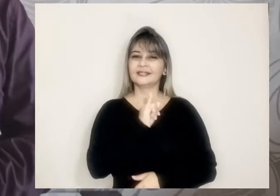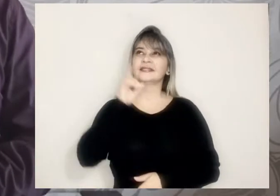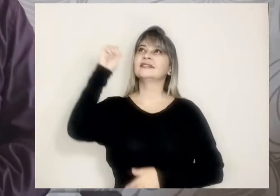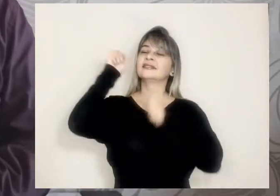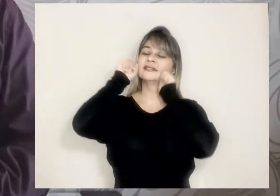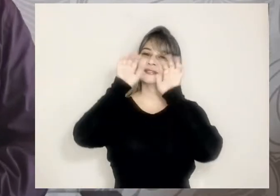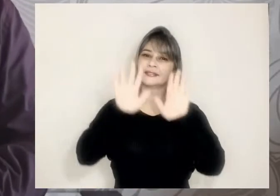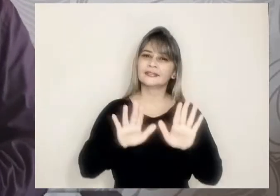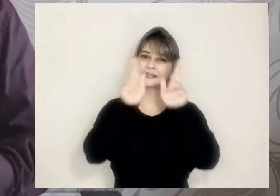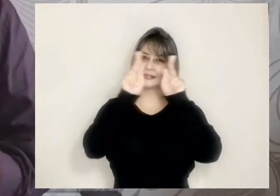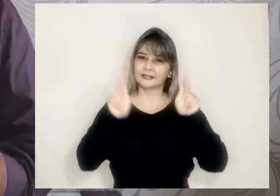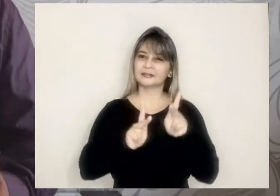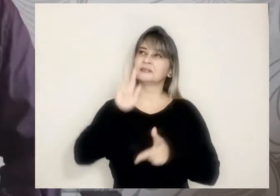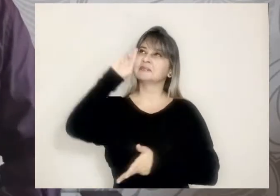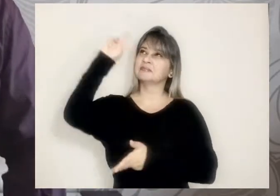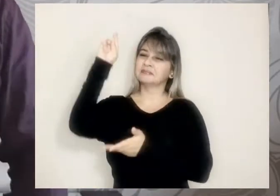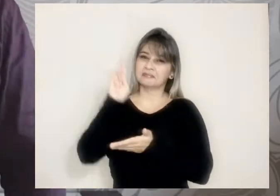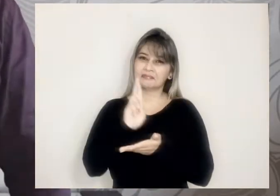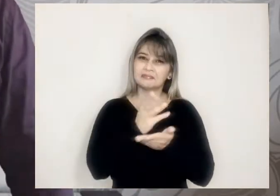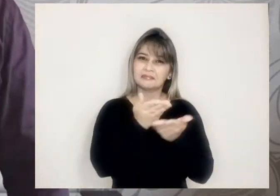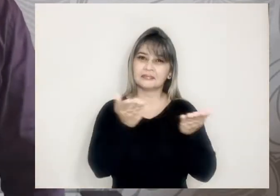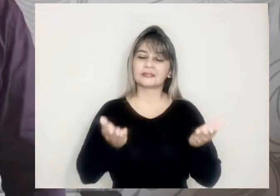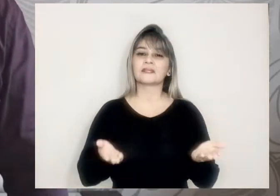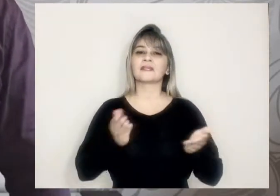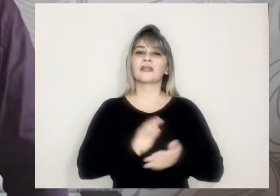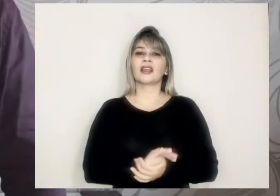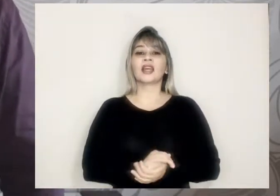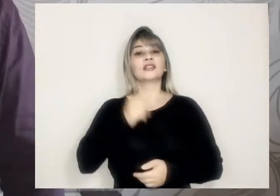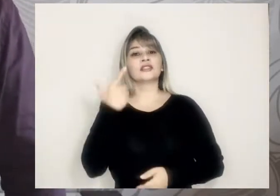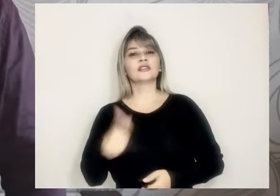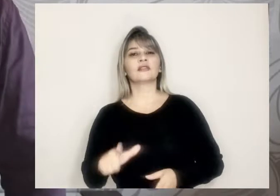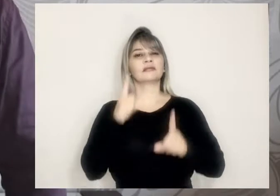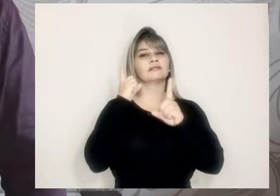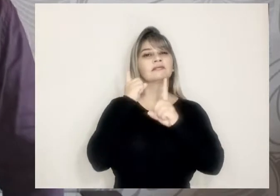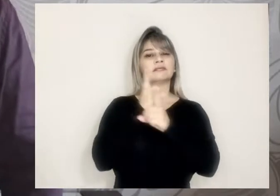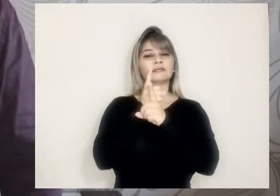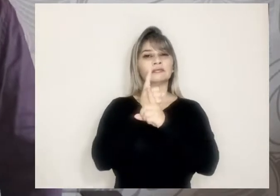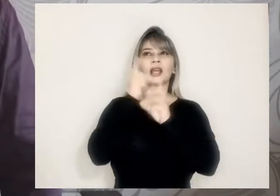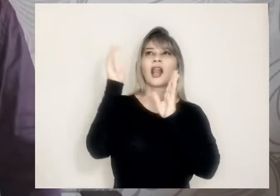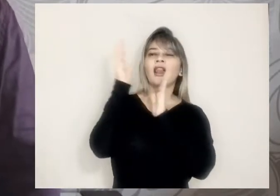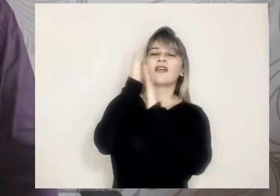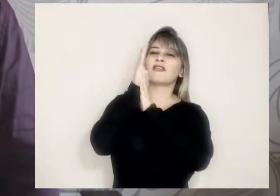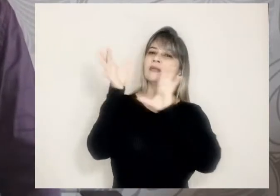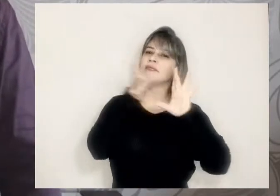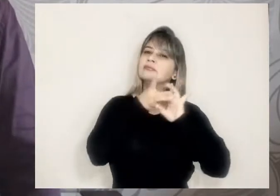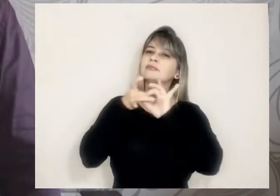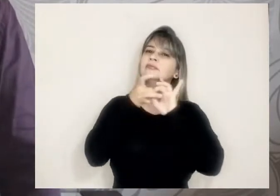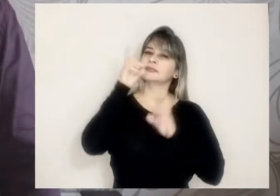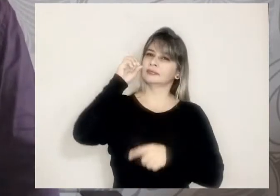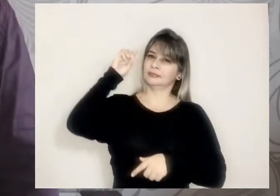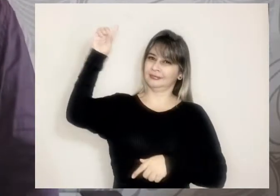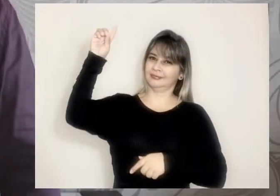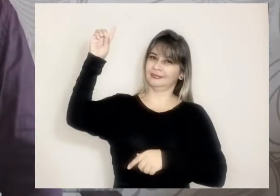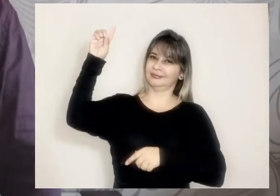Deus te abençoe, a paz do Senhor. Mais uma vez estamos nos encontrando para louvarmos juntos a Deus, porque